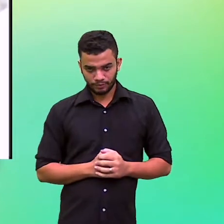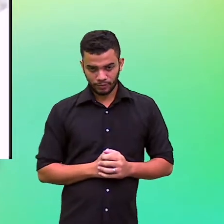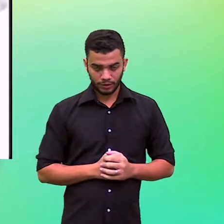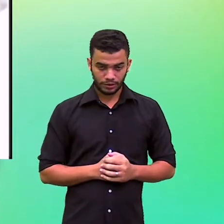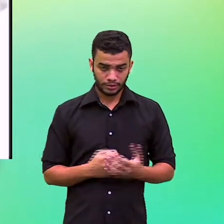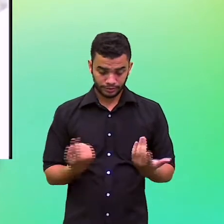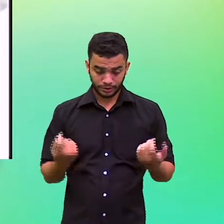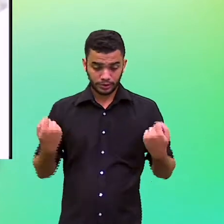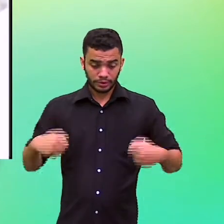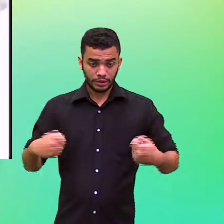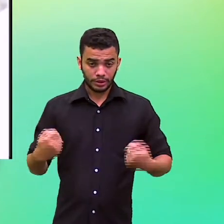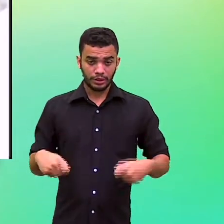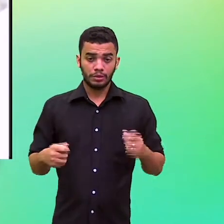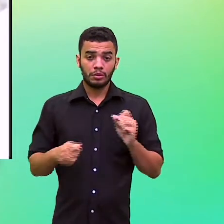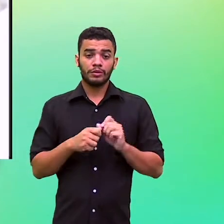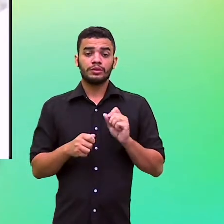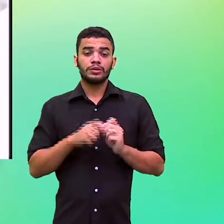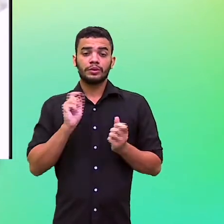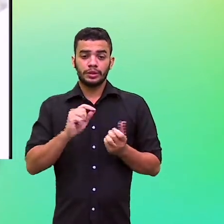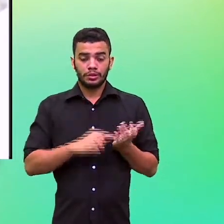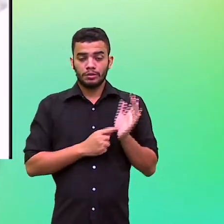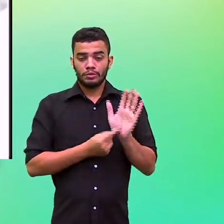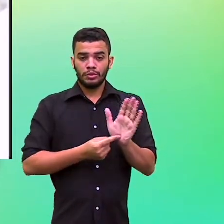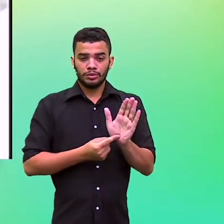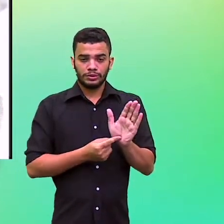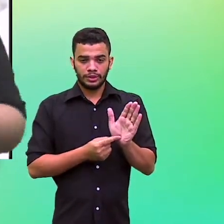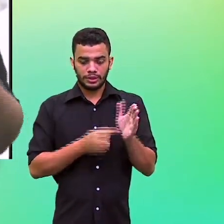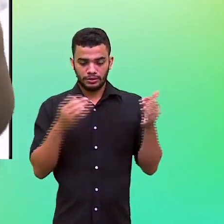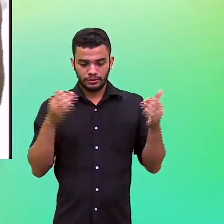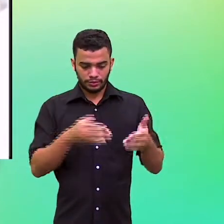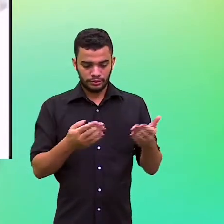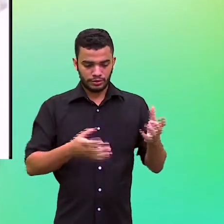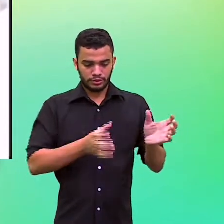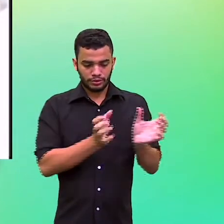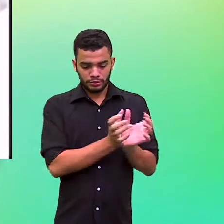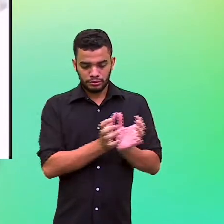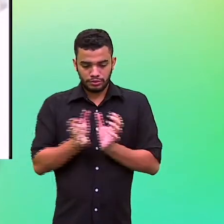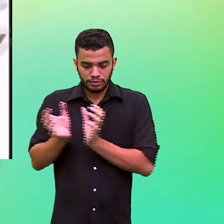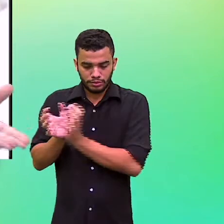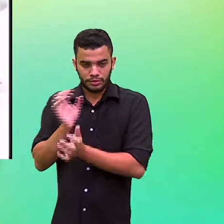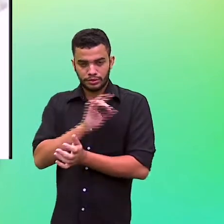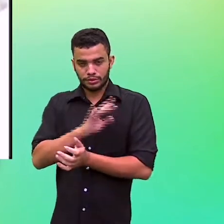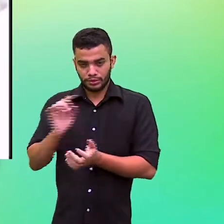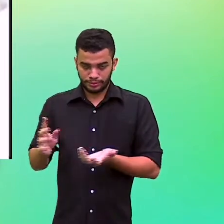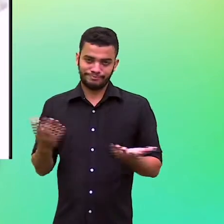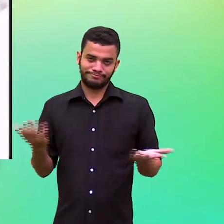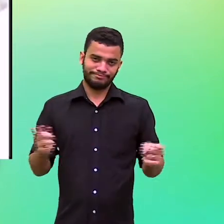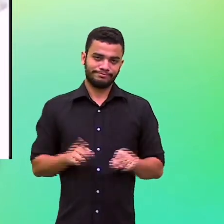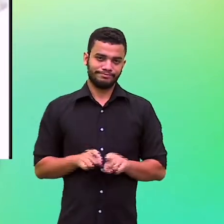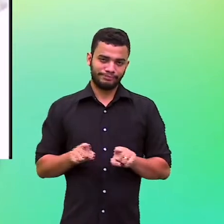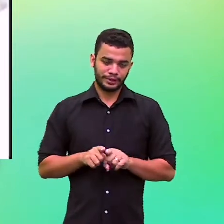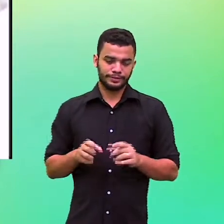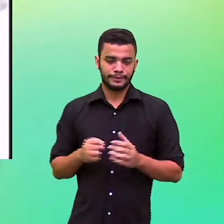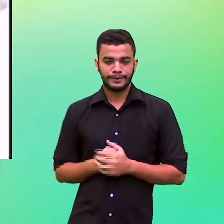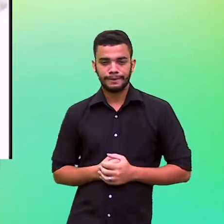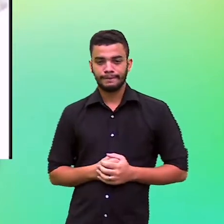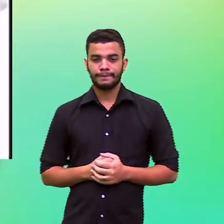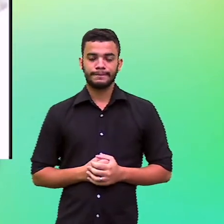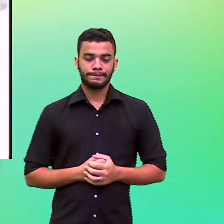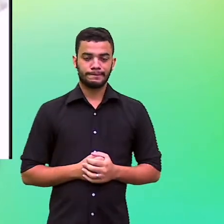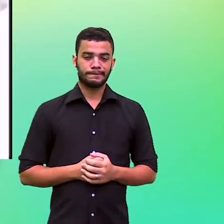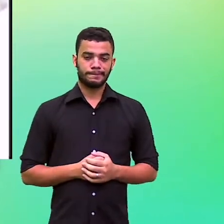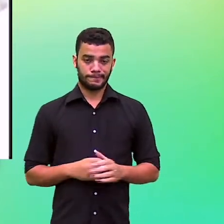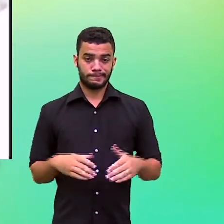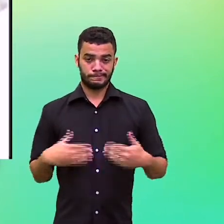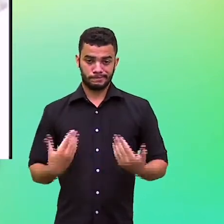os ideais do Partido Liberal. Quais foram as principais revoltas regenciais? As